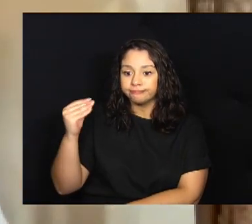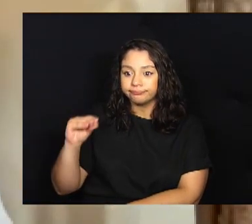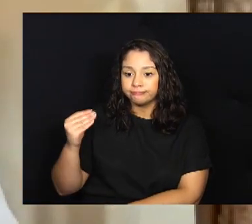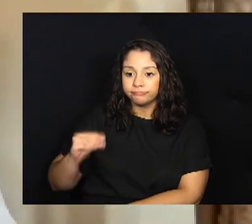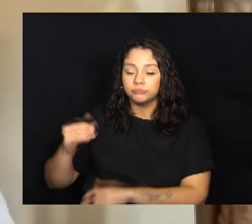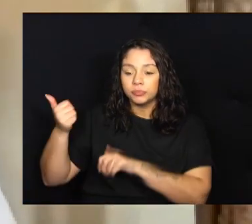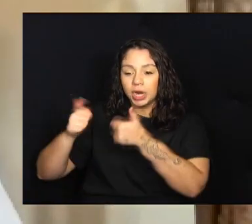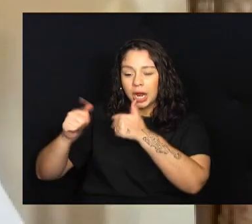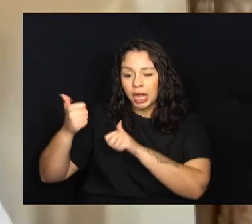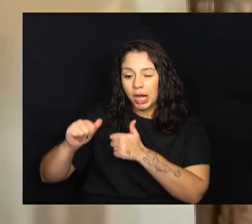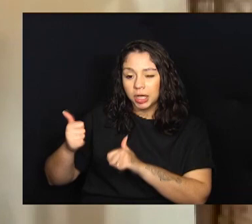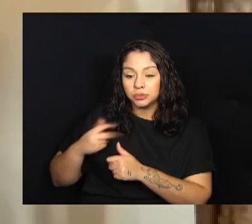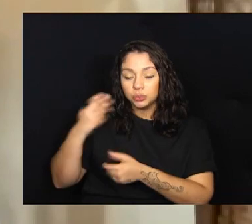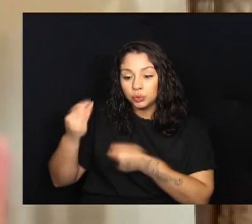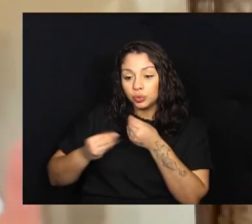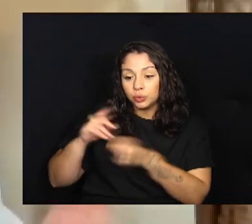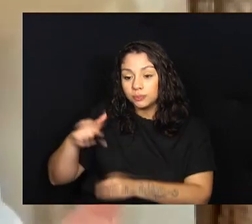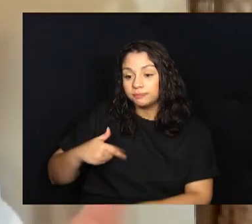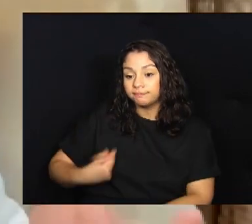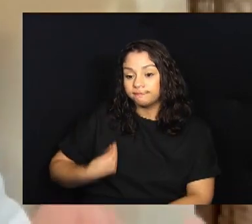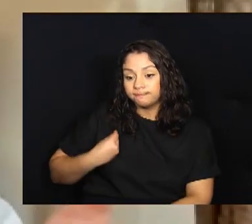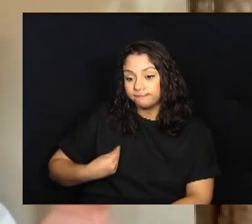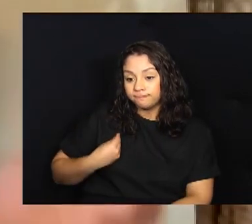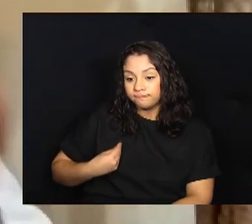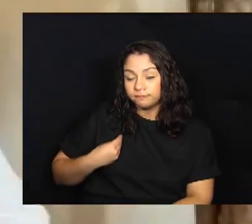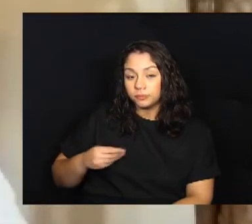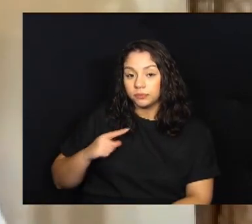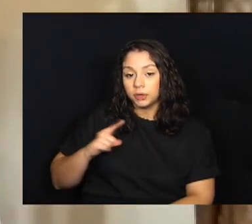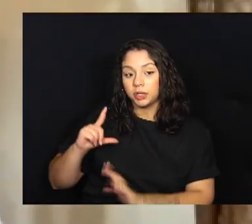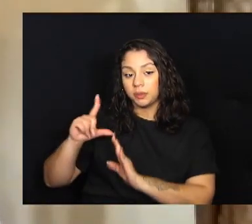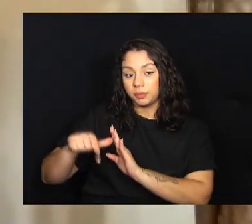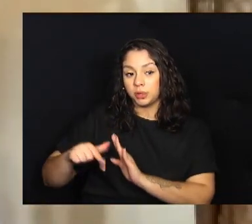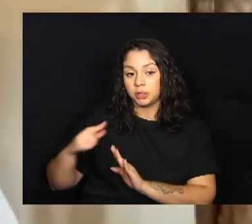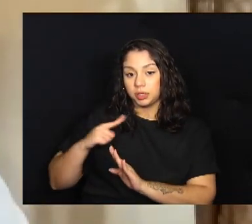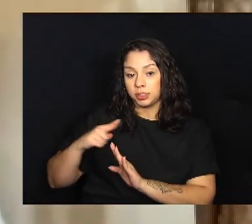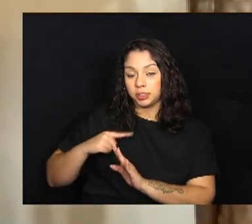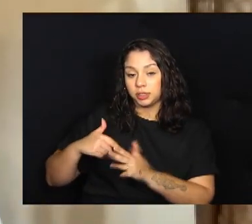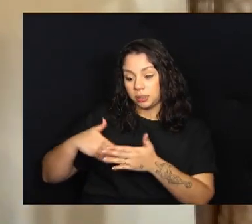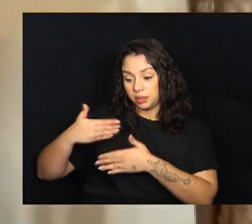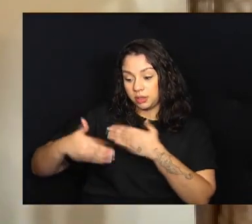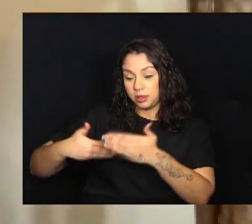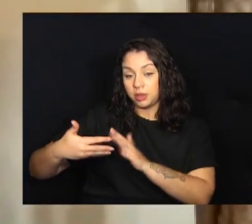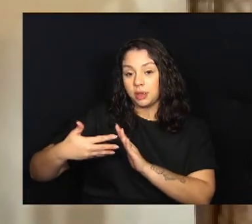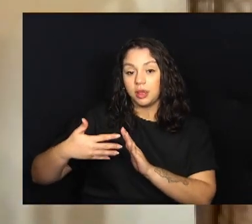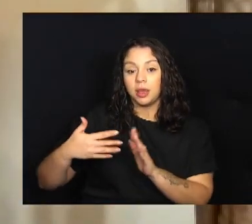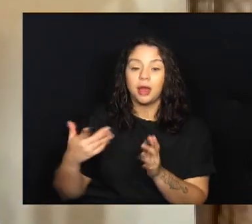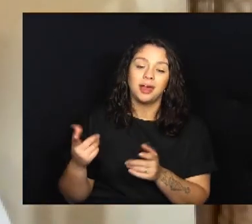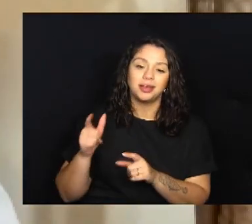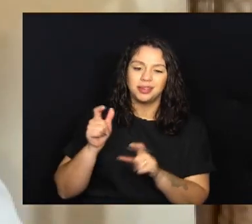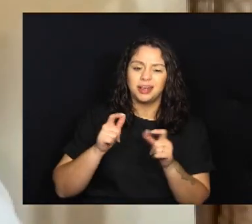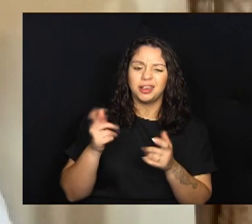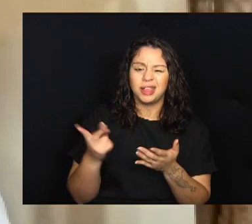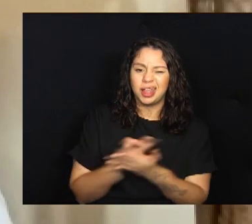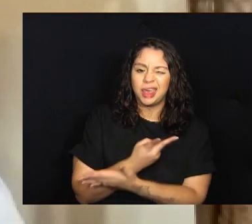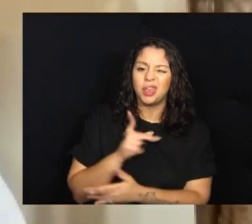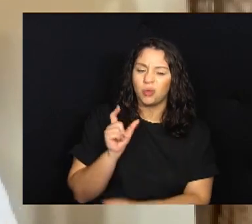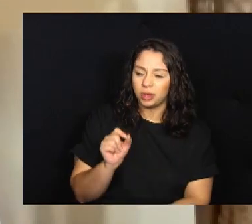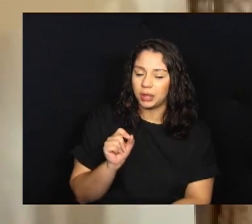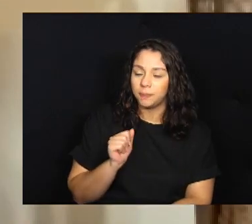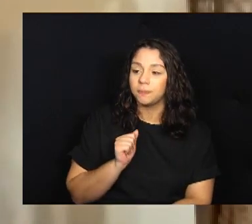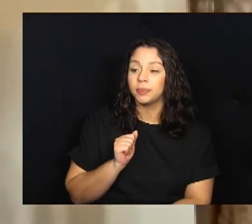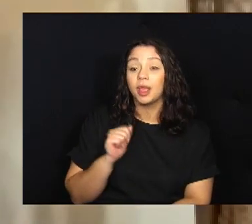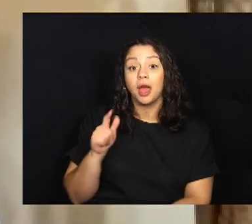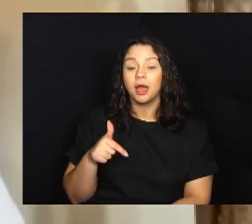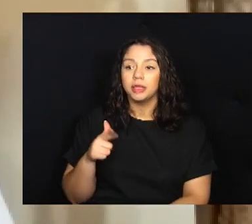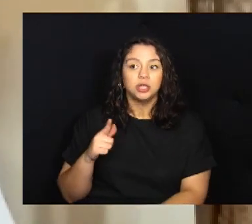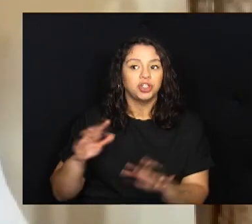análise inicial de como está a sua vida, para depois você modernizar mais. Eu vejo muitas pessoas cometendo o erro de